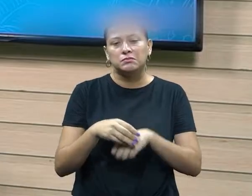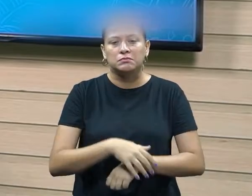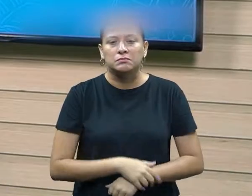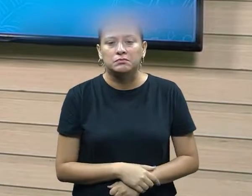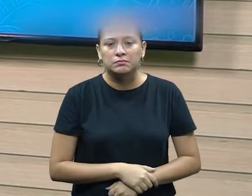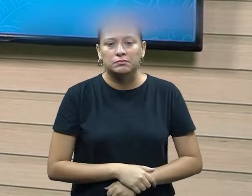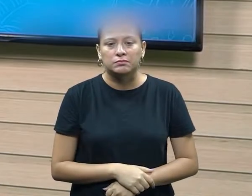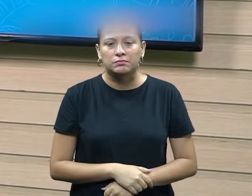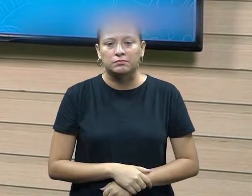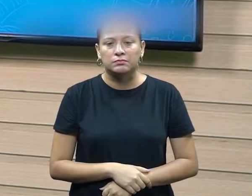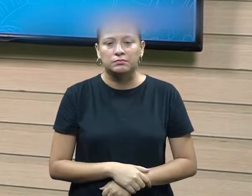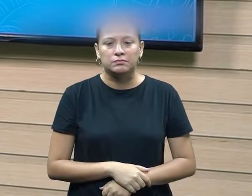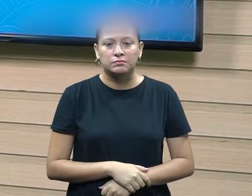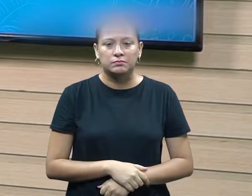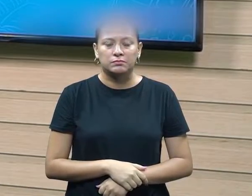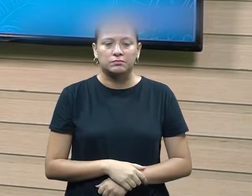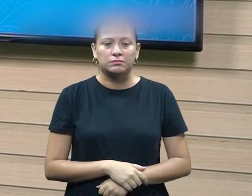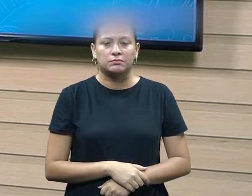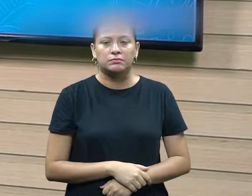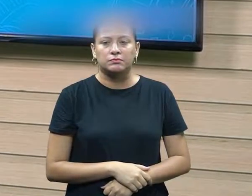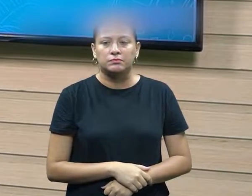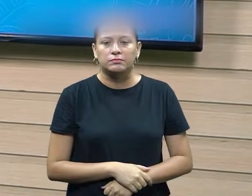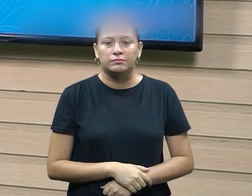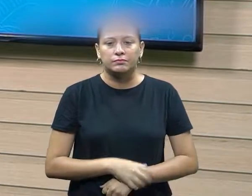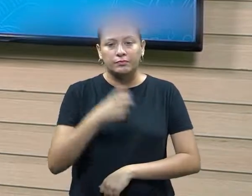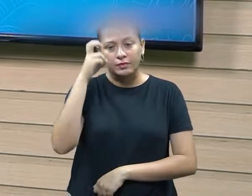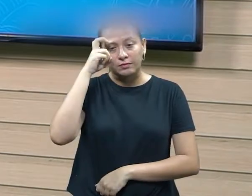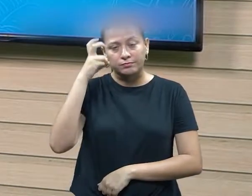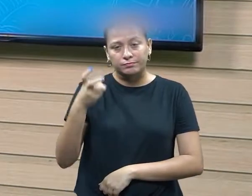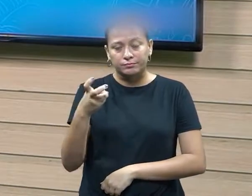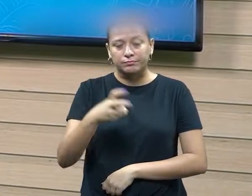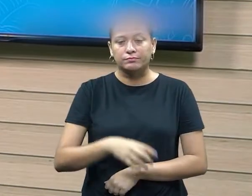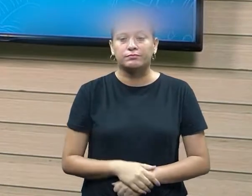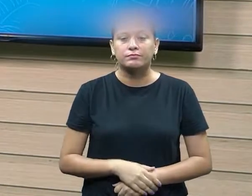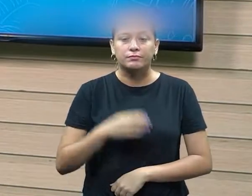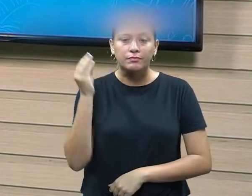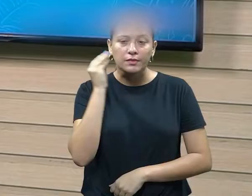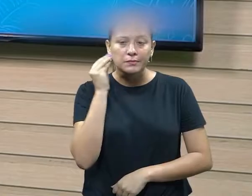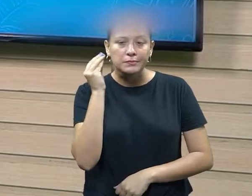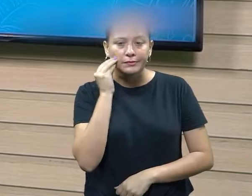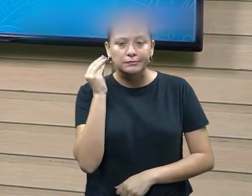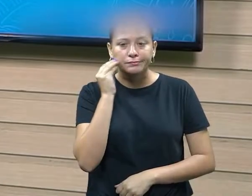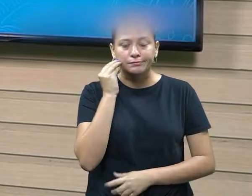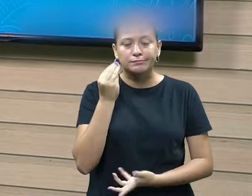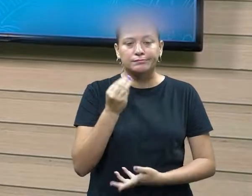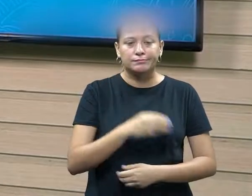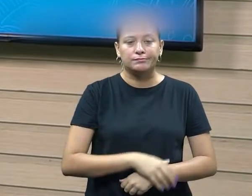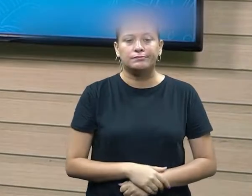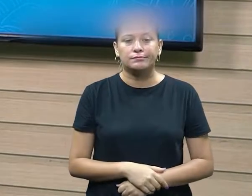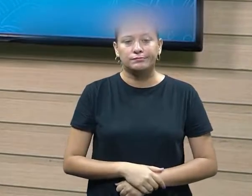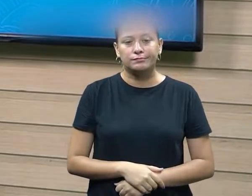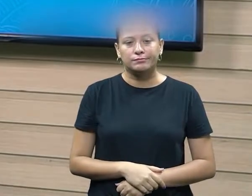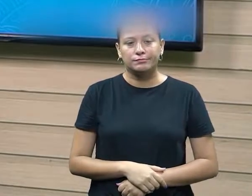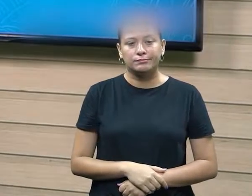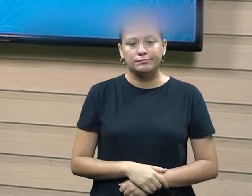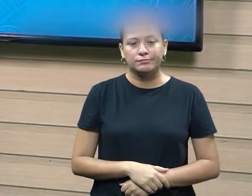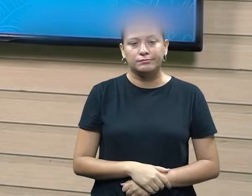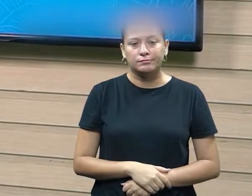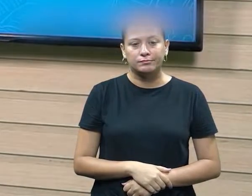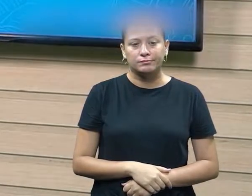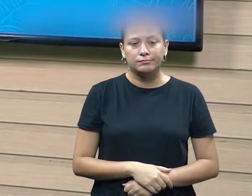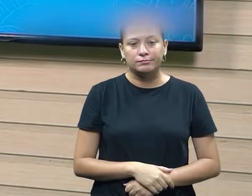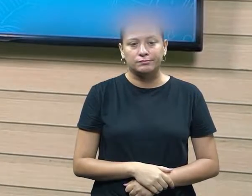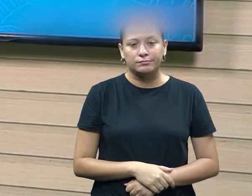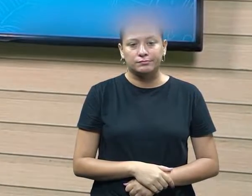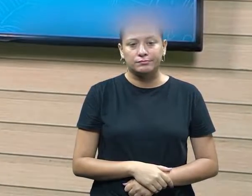nesse processo, né? Então, a questão que acaba sendo a questão da inteligência, ou mesmo a experiência, uma pessoa que tem muita experiência e